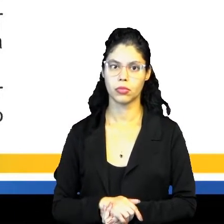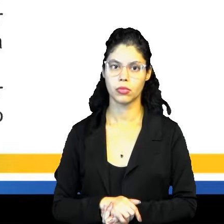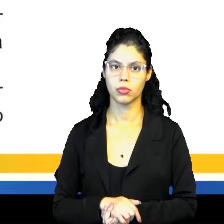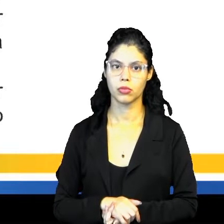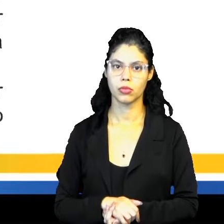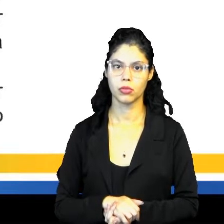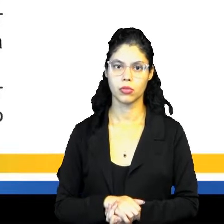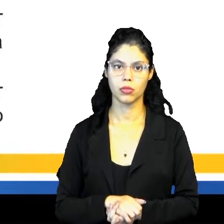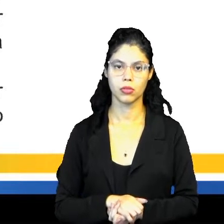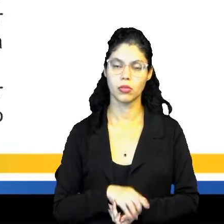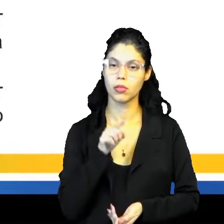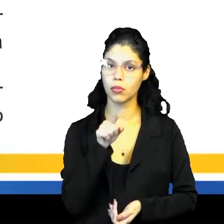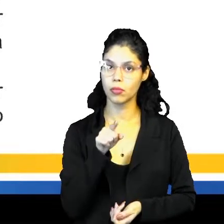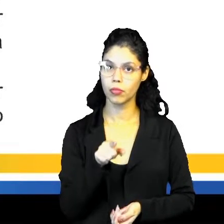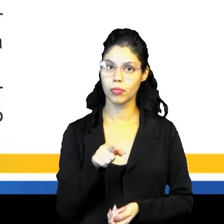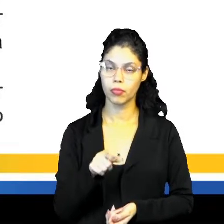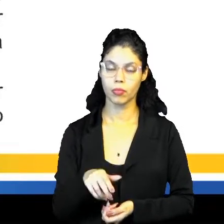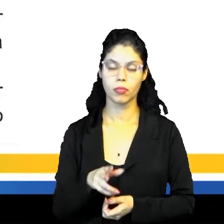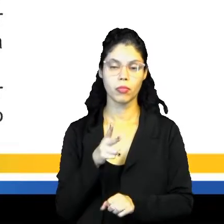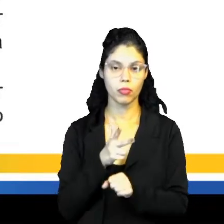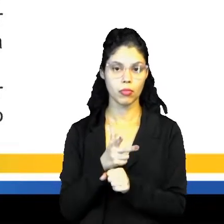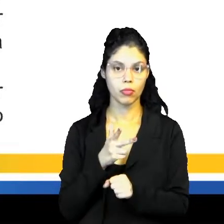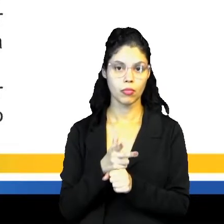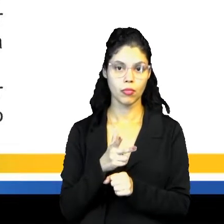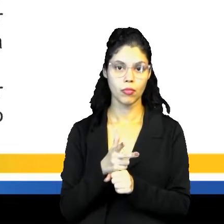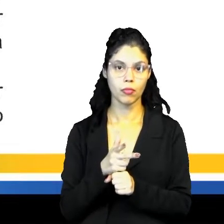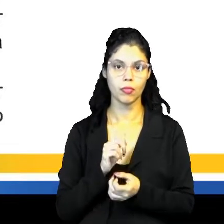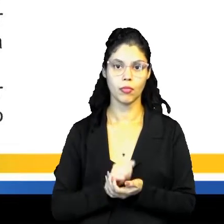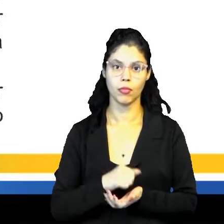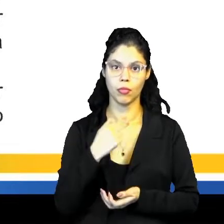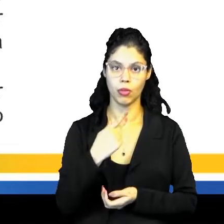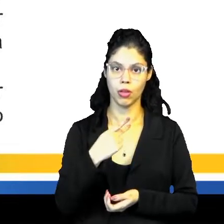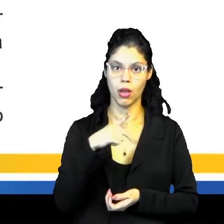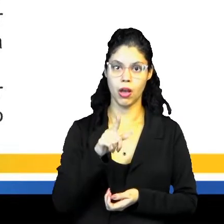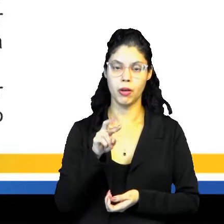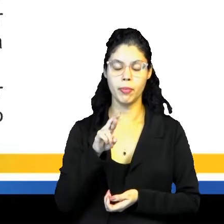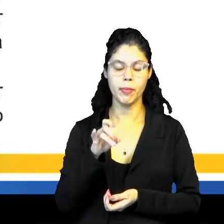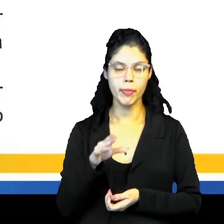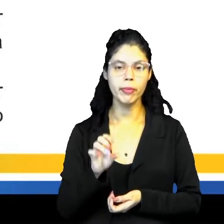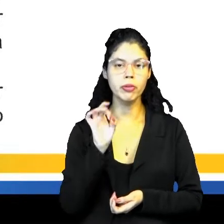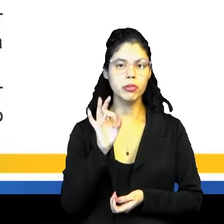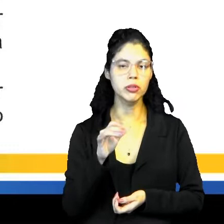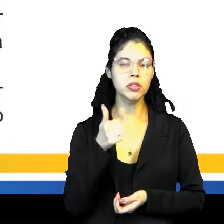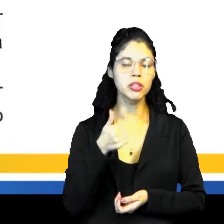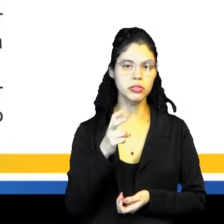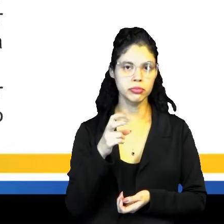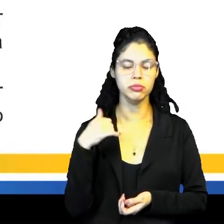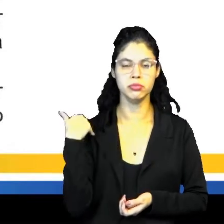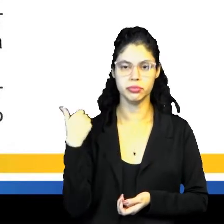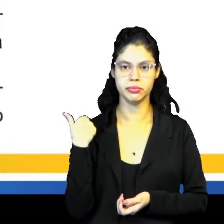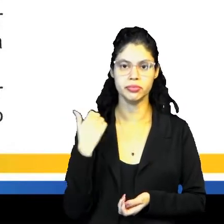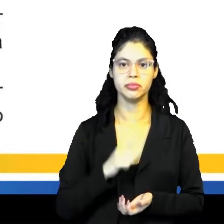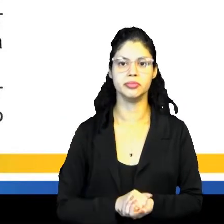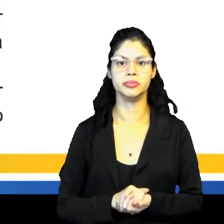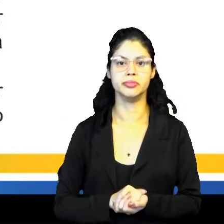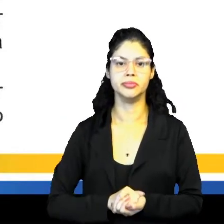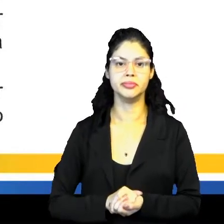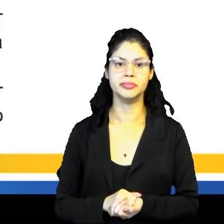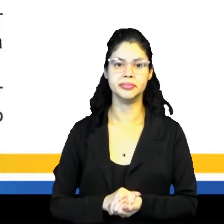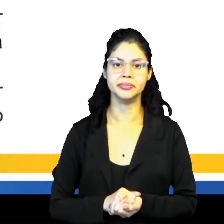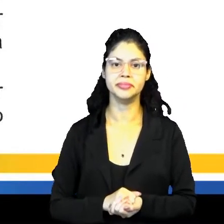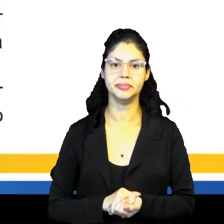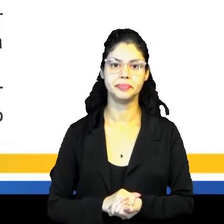de idade, ou seja, nessa época que ela gravou o álbum Peligro, ela só tinha 15 anos de idade. Então, decidiu dar-se